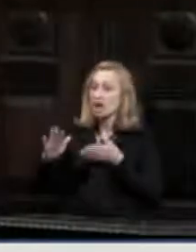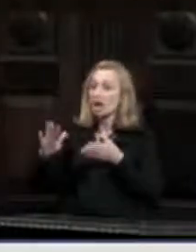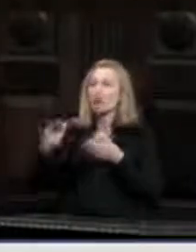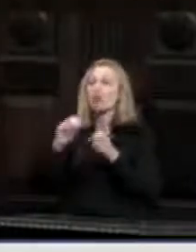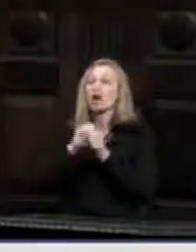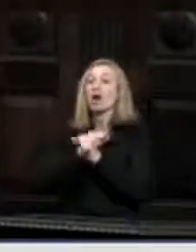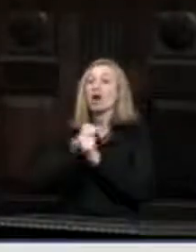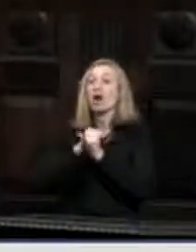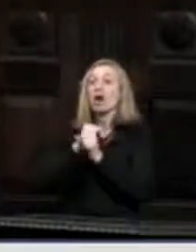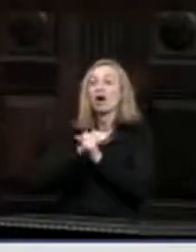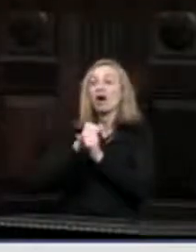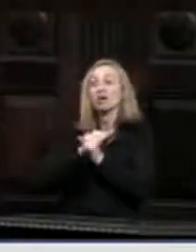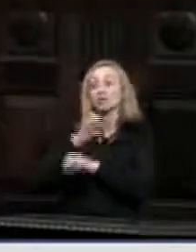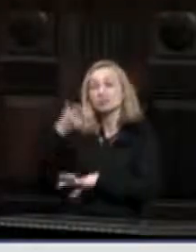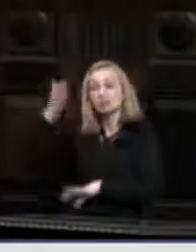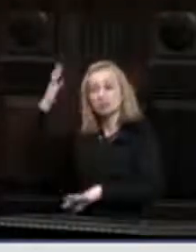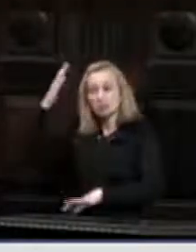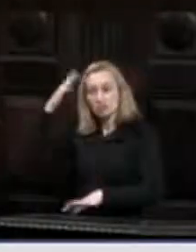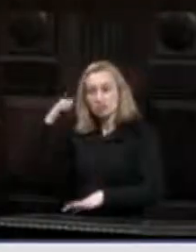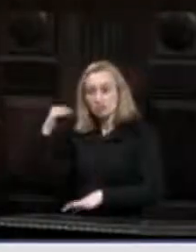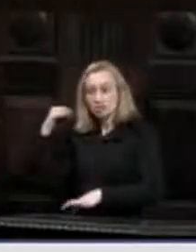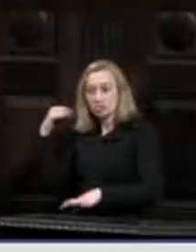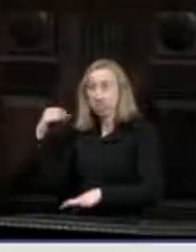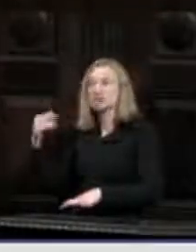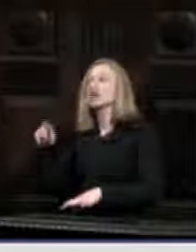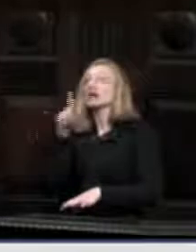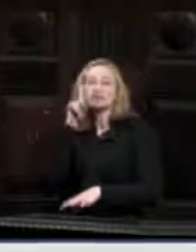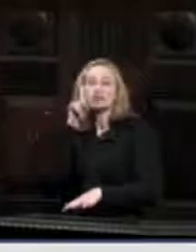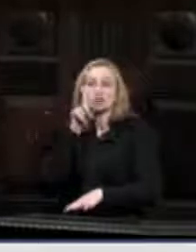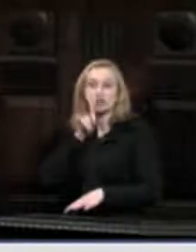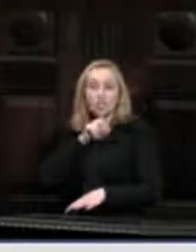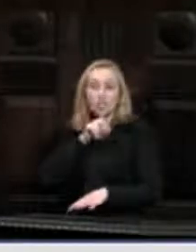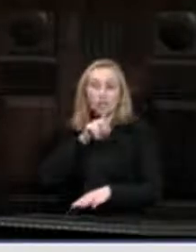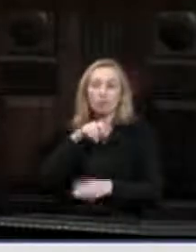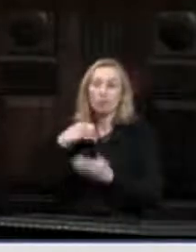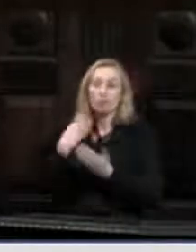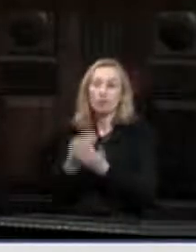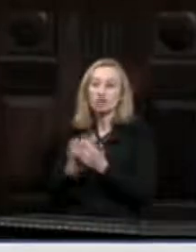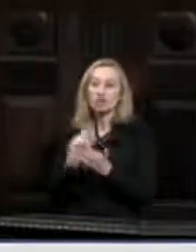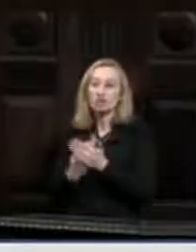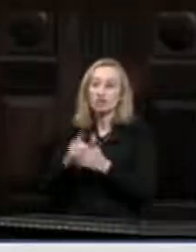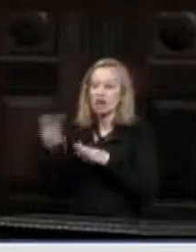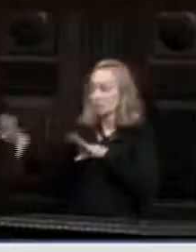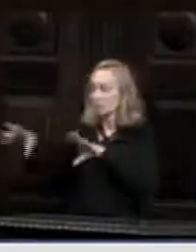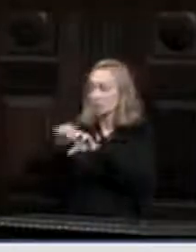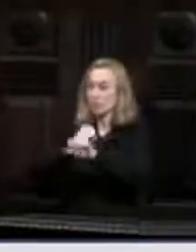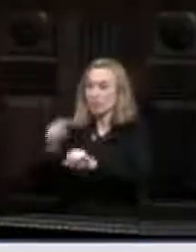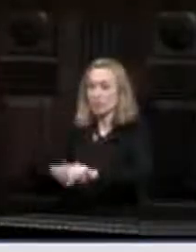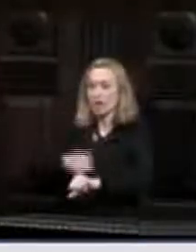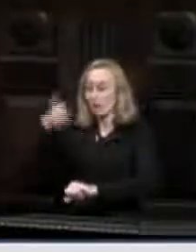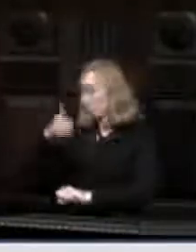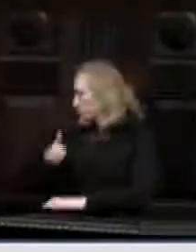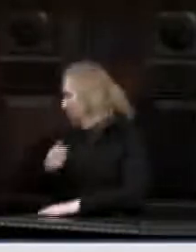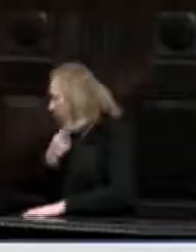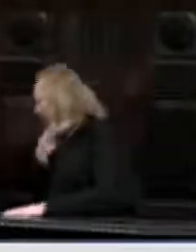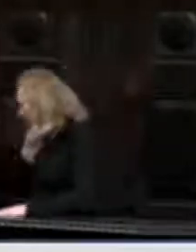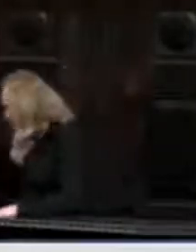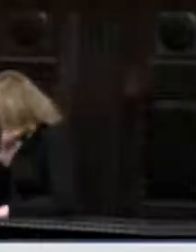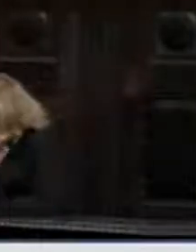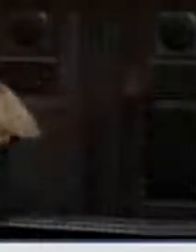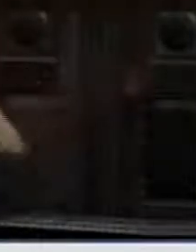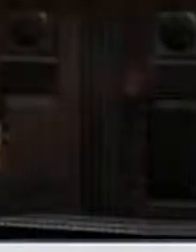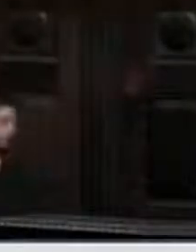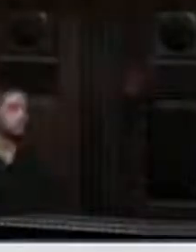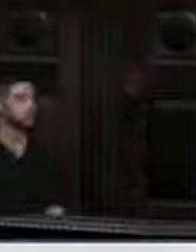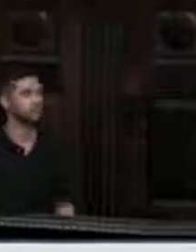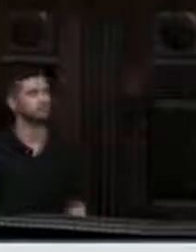qualificar melhor. E a proposta, inclusive, contempla, mesmo que se transformando numa agência só, que esse